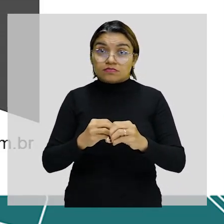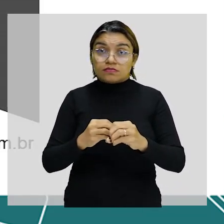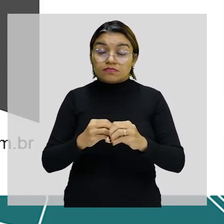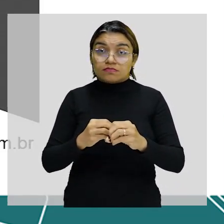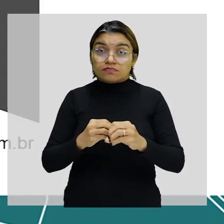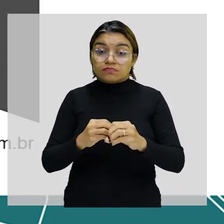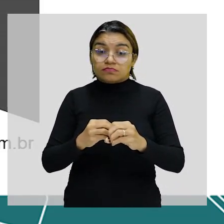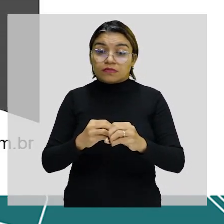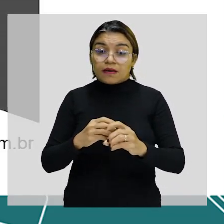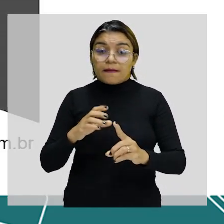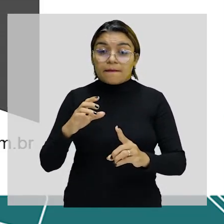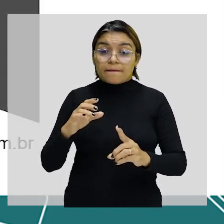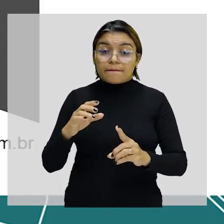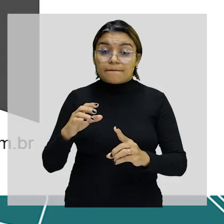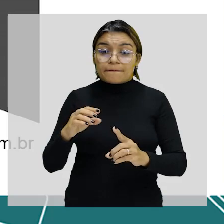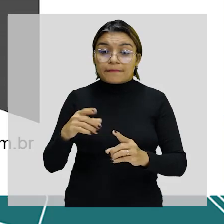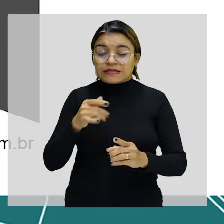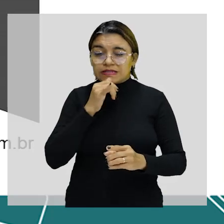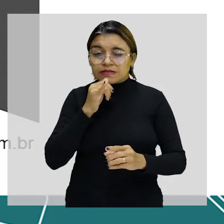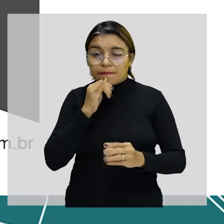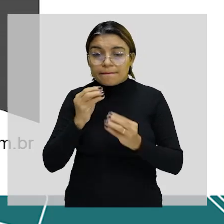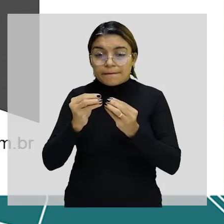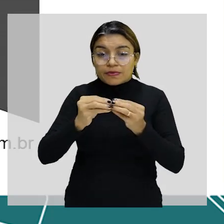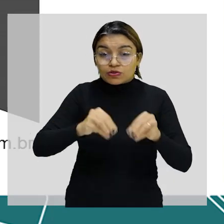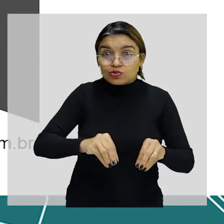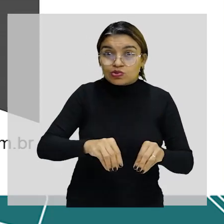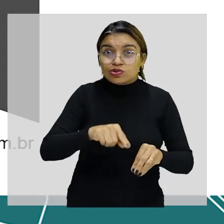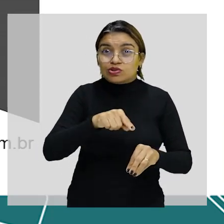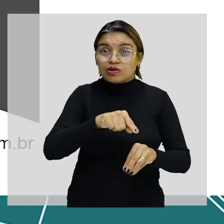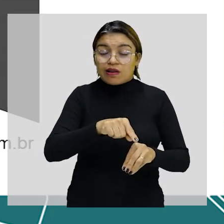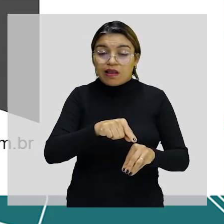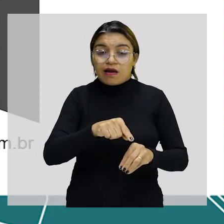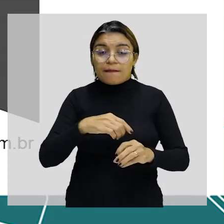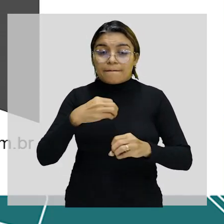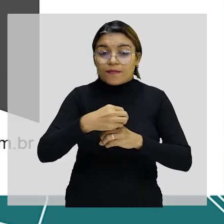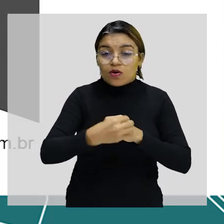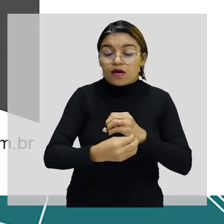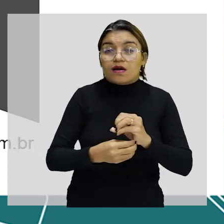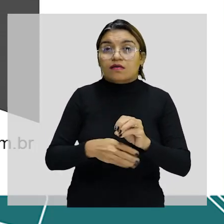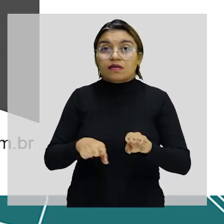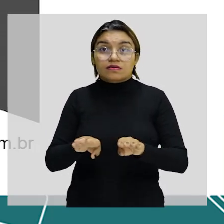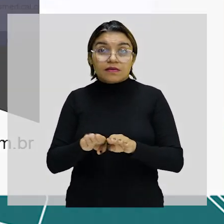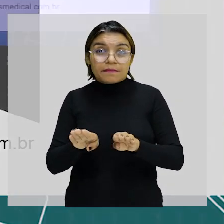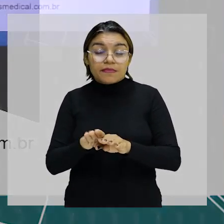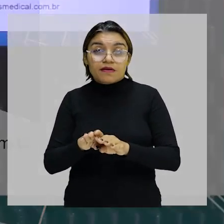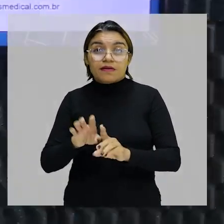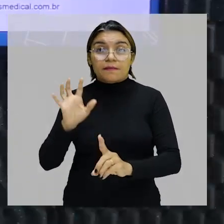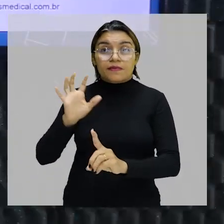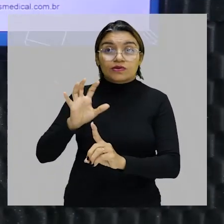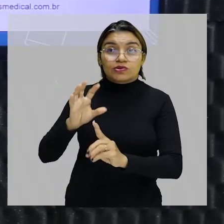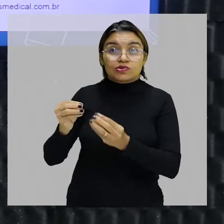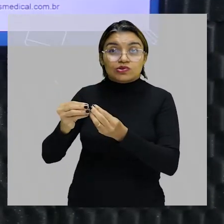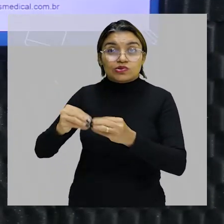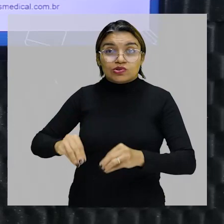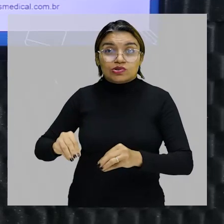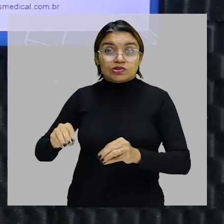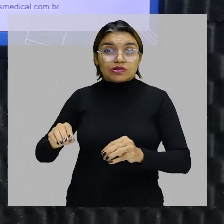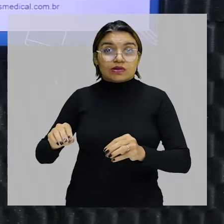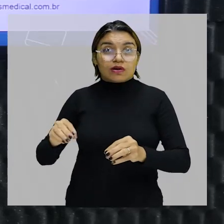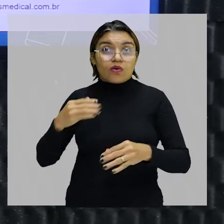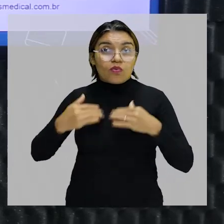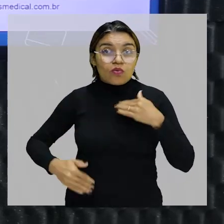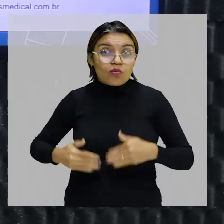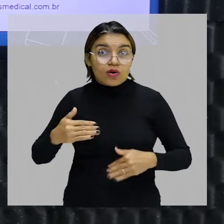vão compor aquele ser vivo, certo? No nosso dia a dia, quais são os tipos de radiação que